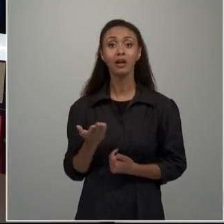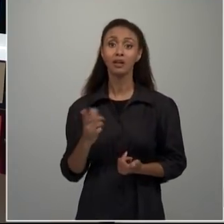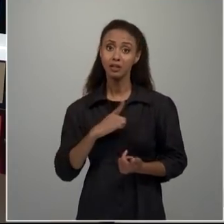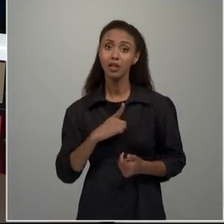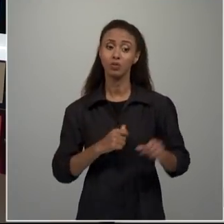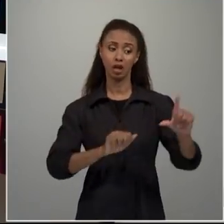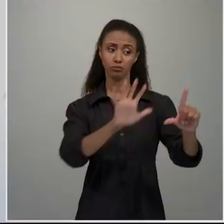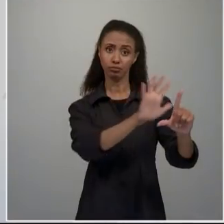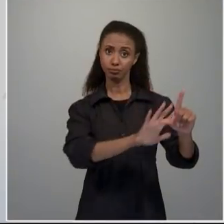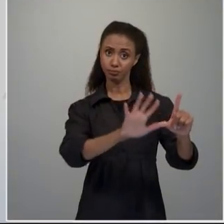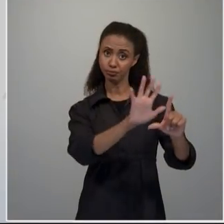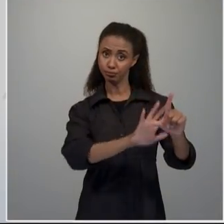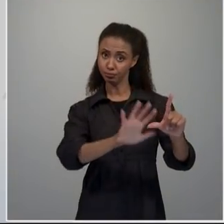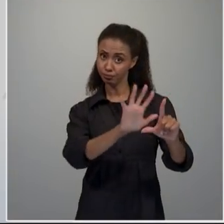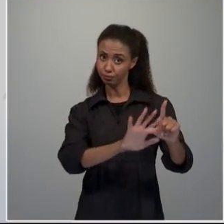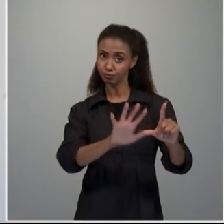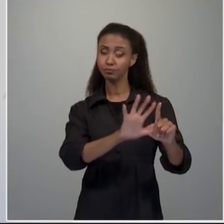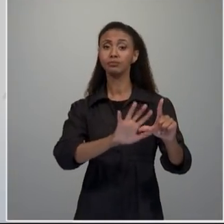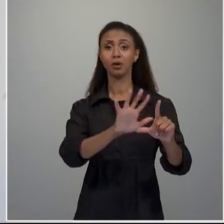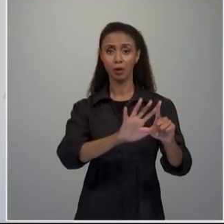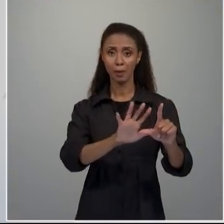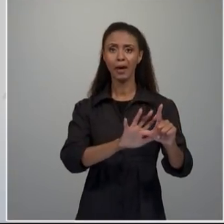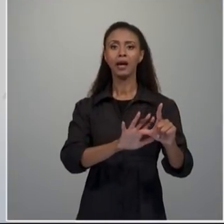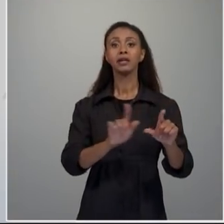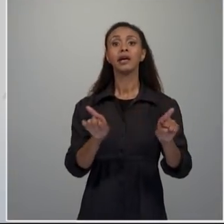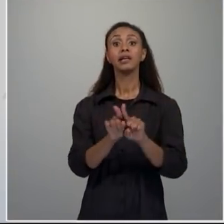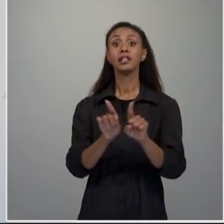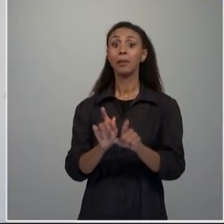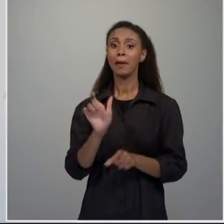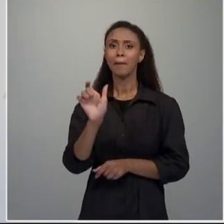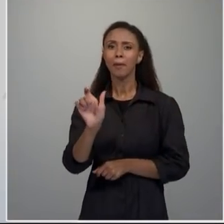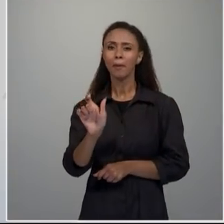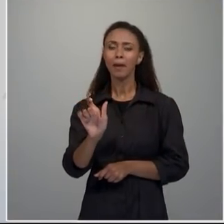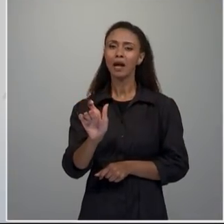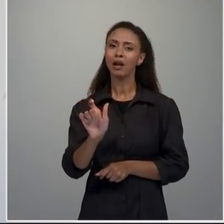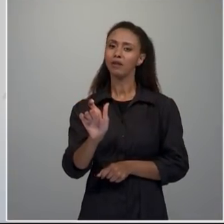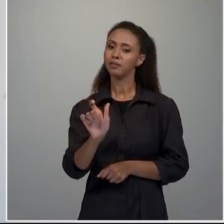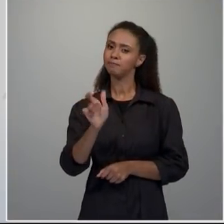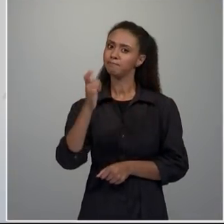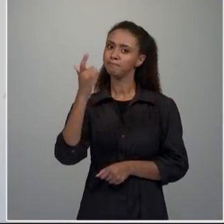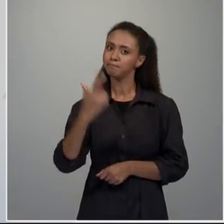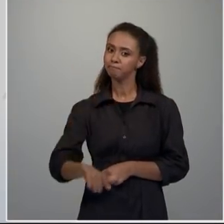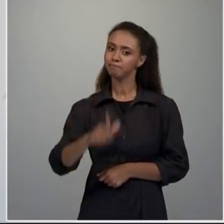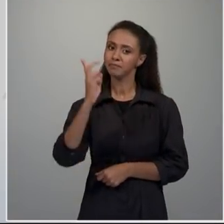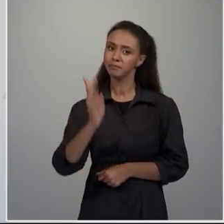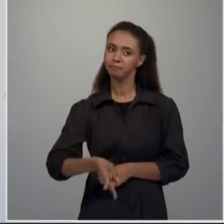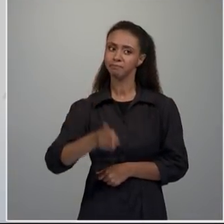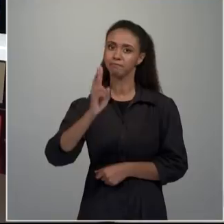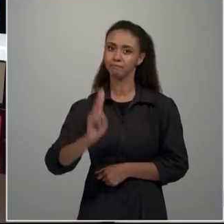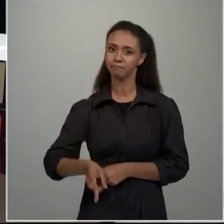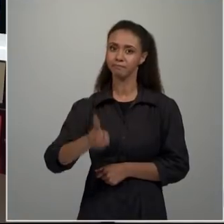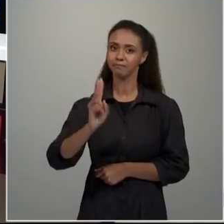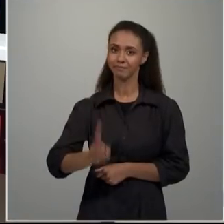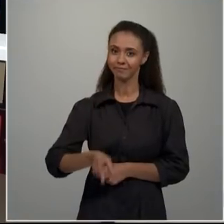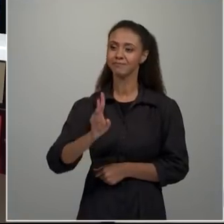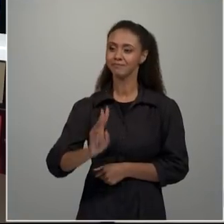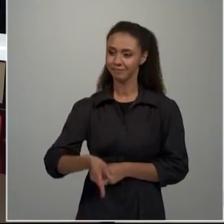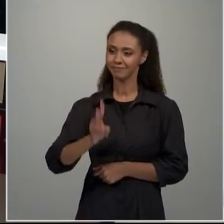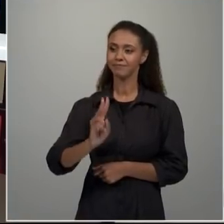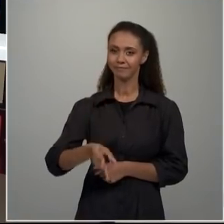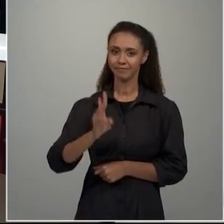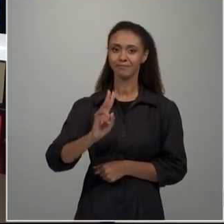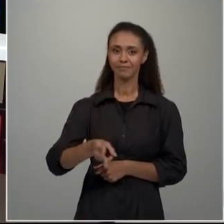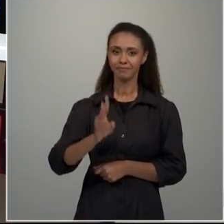vai olhar para as palavras-chave que são aquelas que se repetem com freqüência e para as palavras conhecidas e por isso combinado